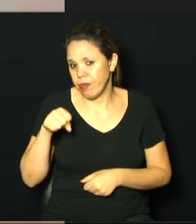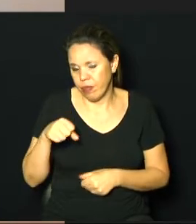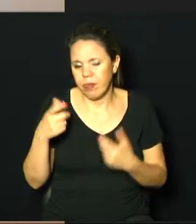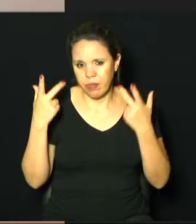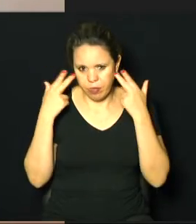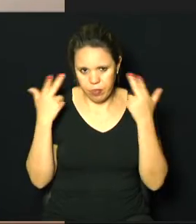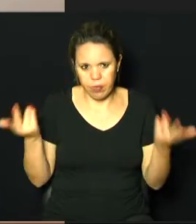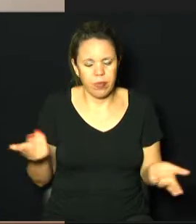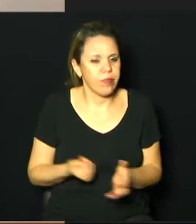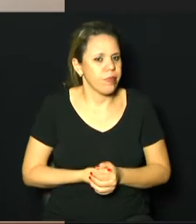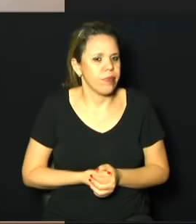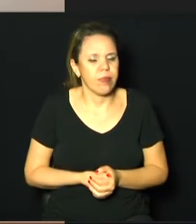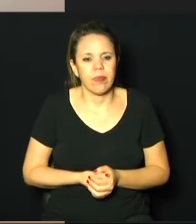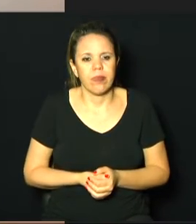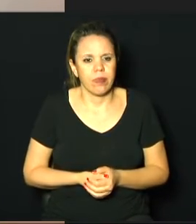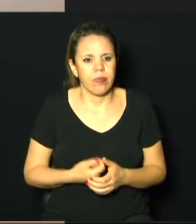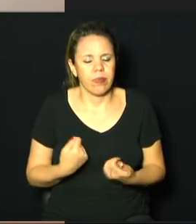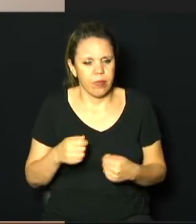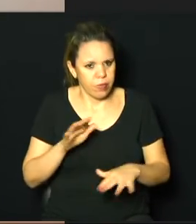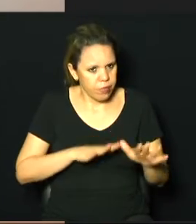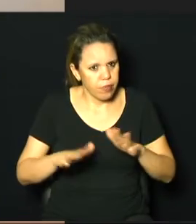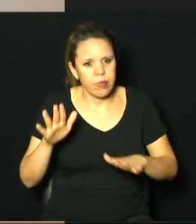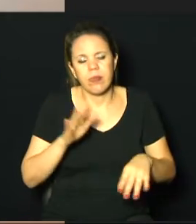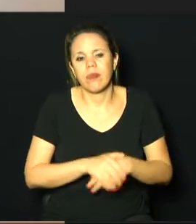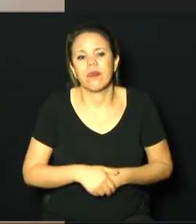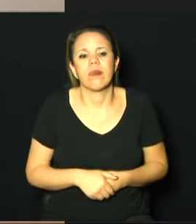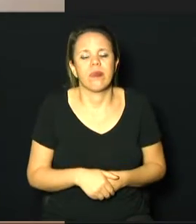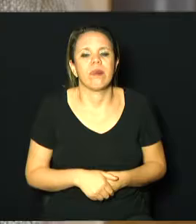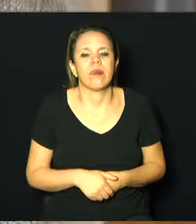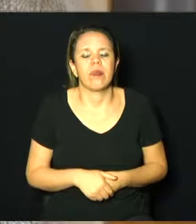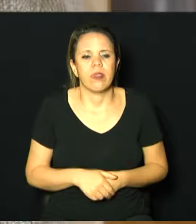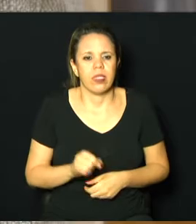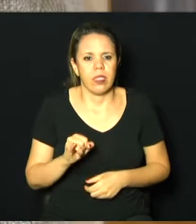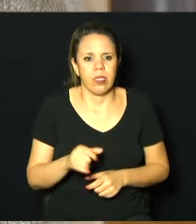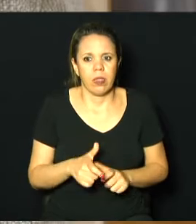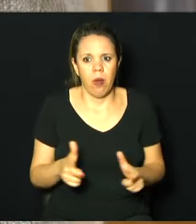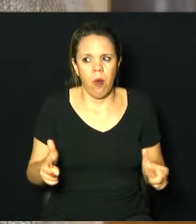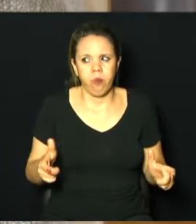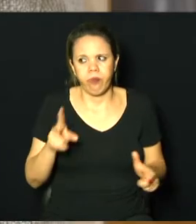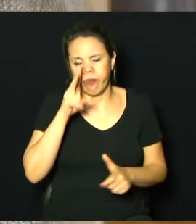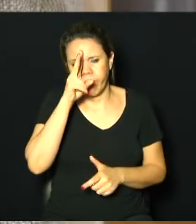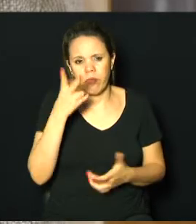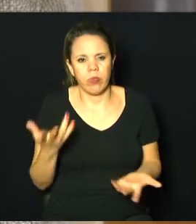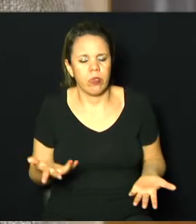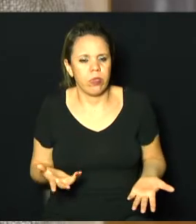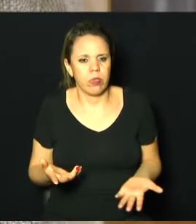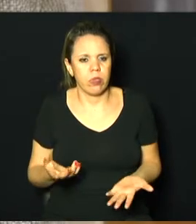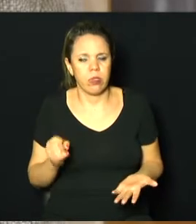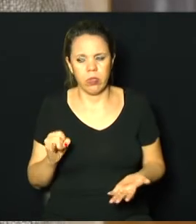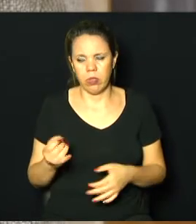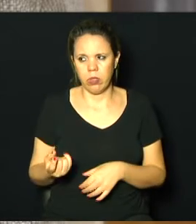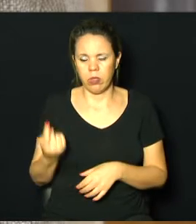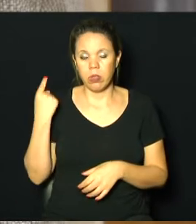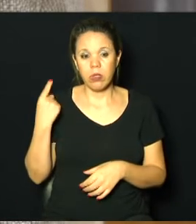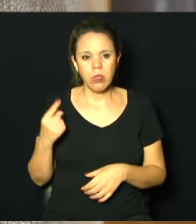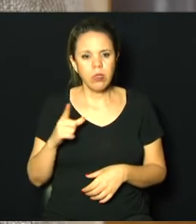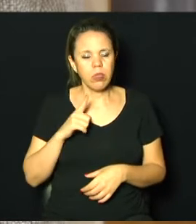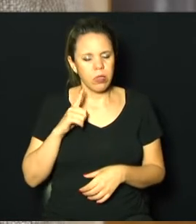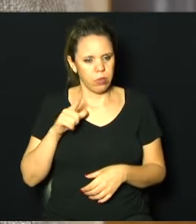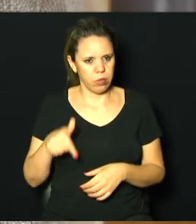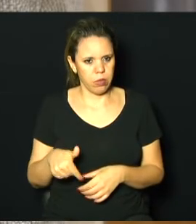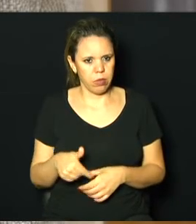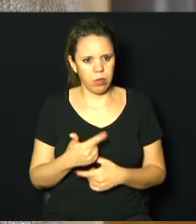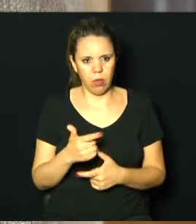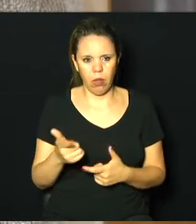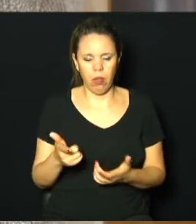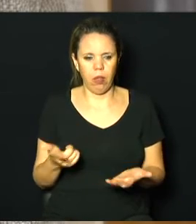É normal, só que nós temos que tomar um cuidado, assim, né? Se isso fica muito intenso, se antes, né, existia isso, mas